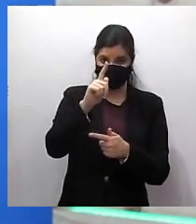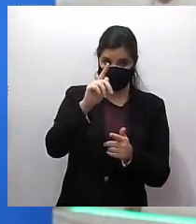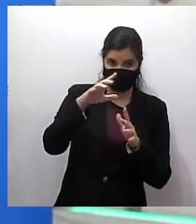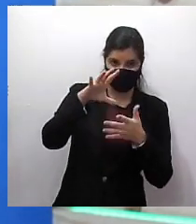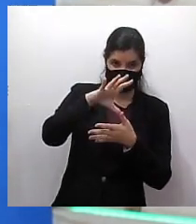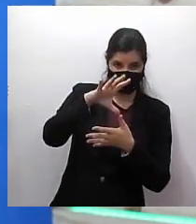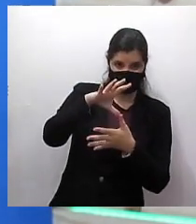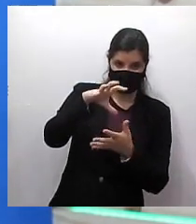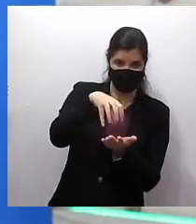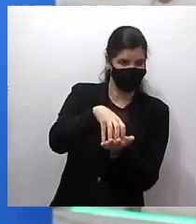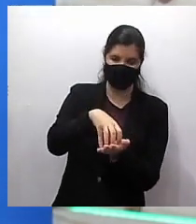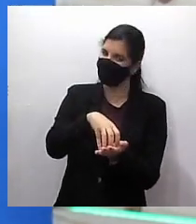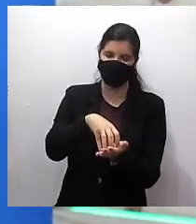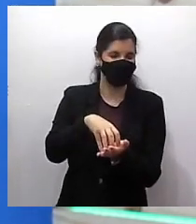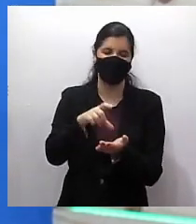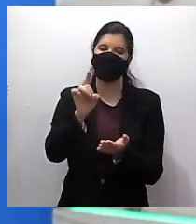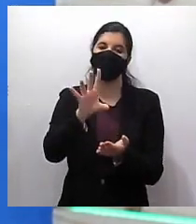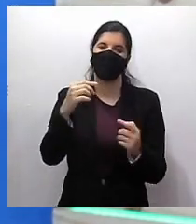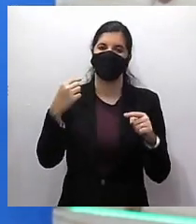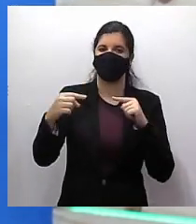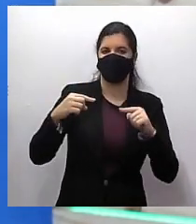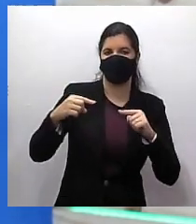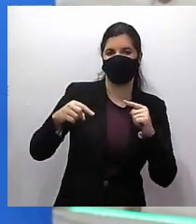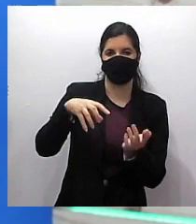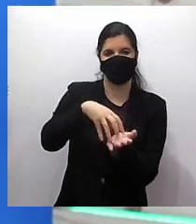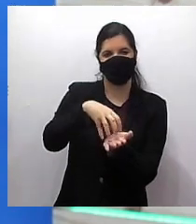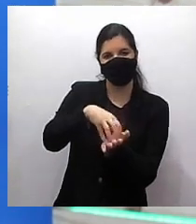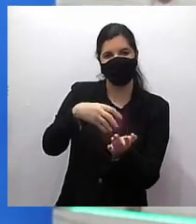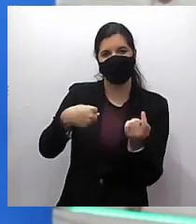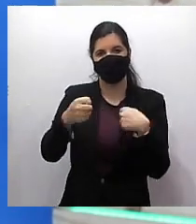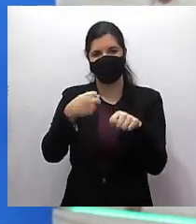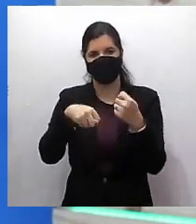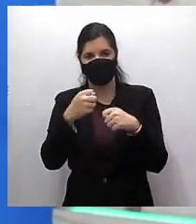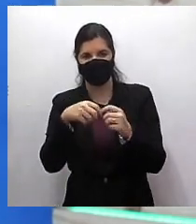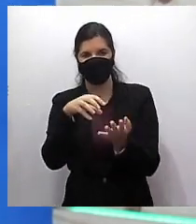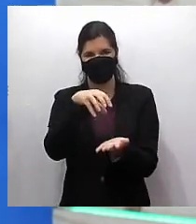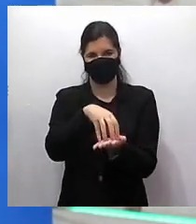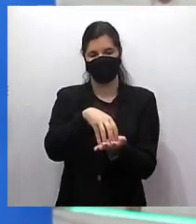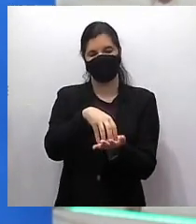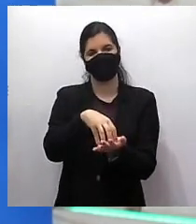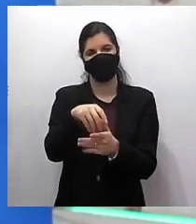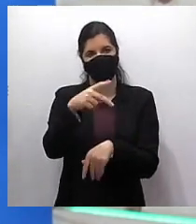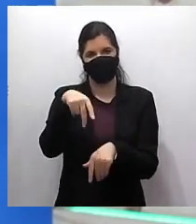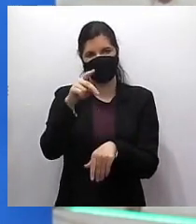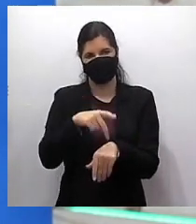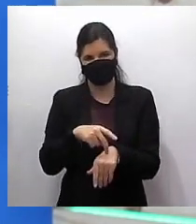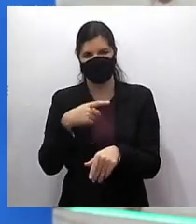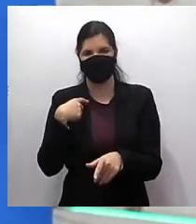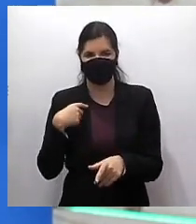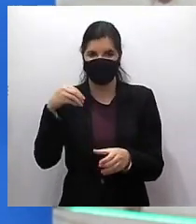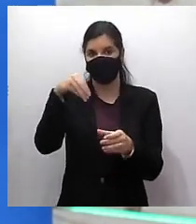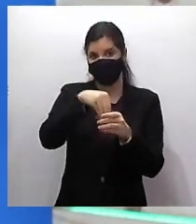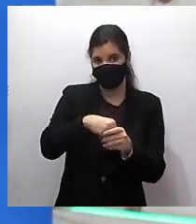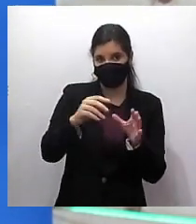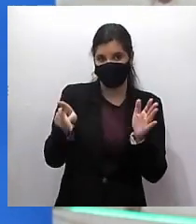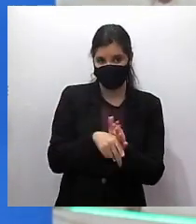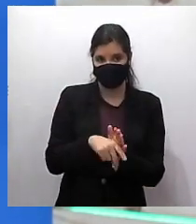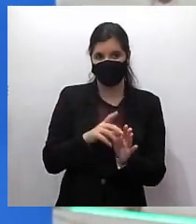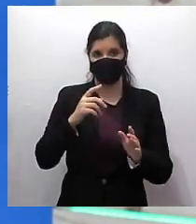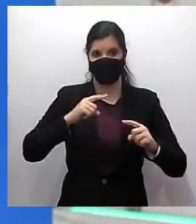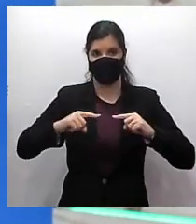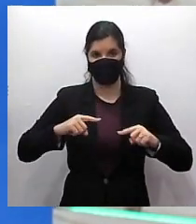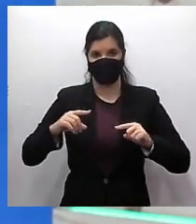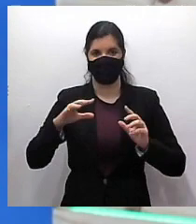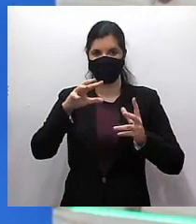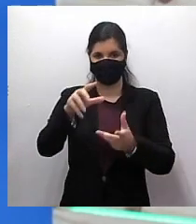no centro das questões políticas, das questões econômicas, ou seja, são os países que estão por dentro, né, do comando